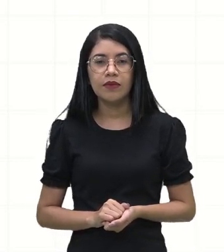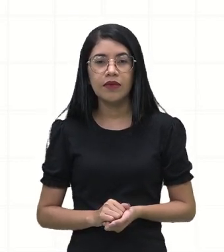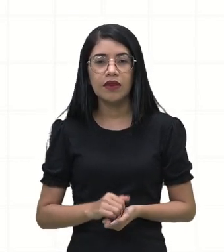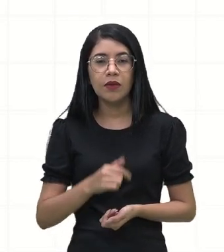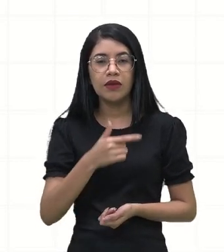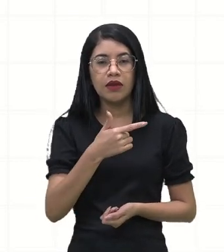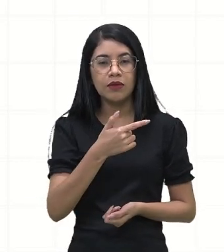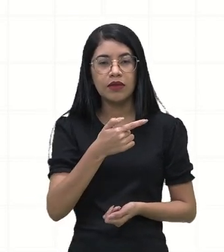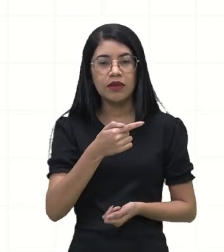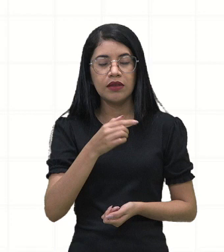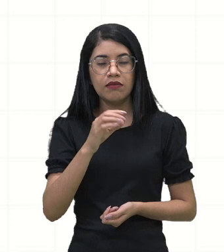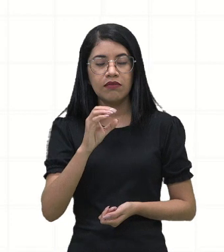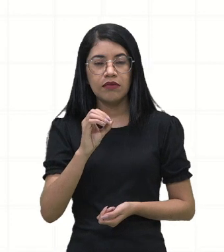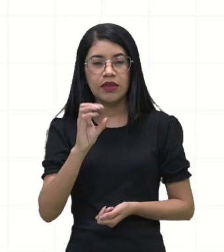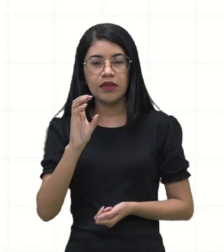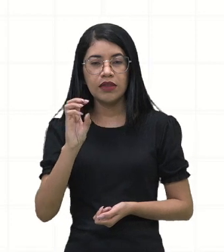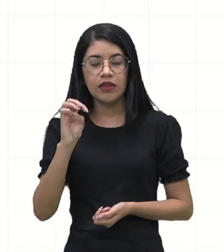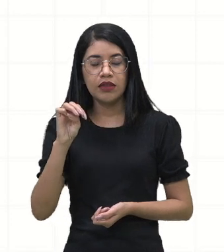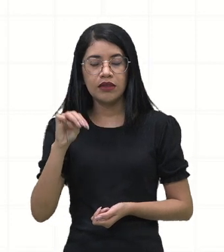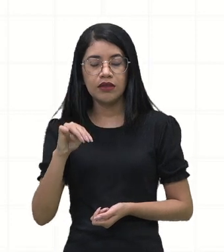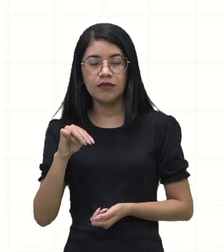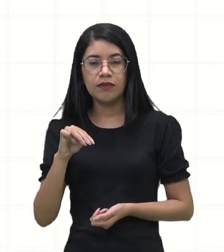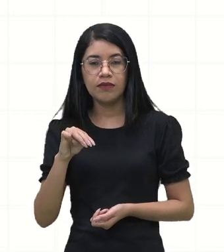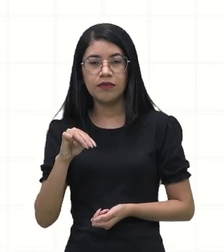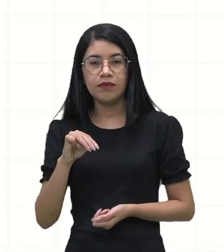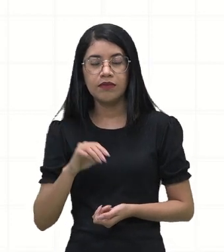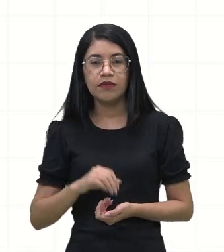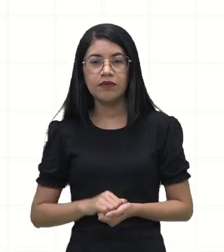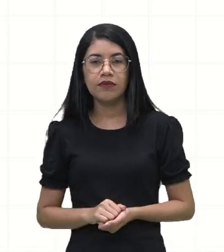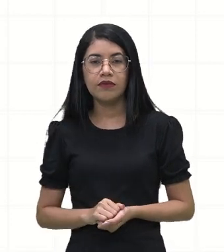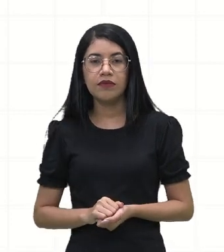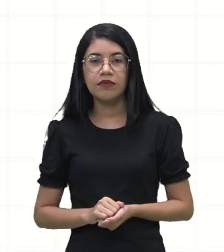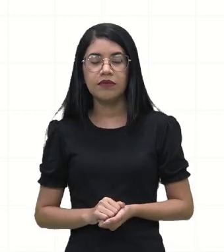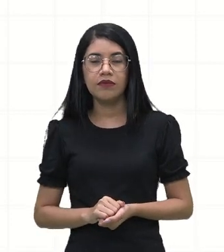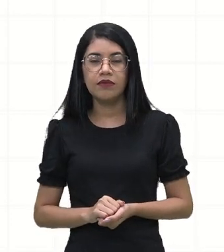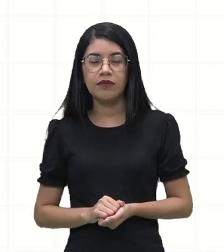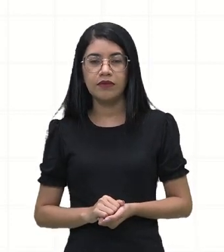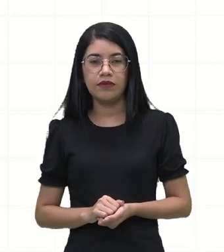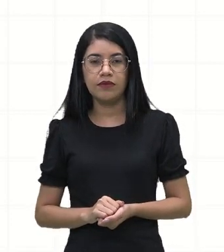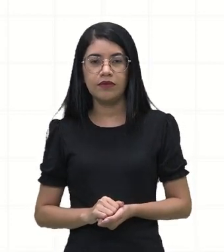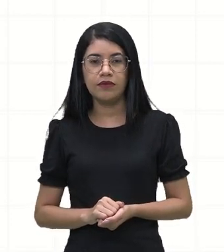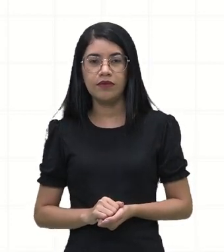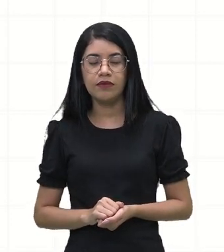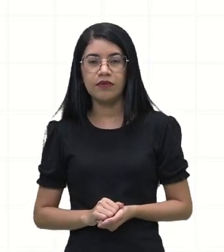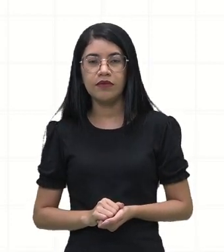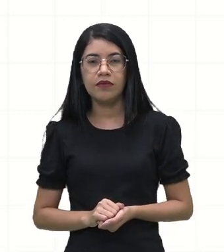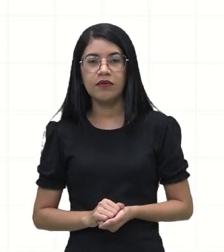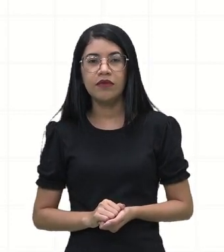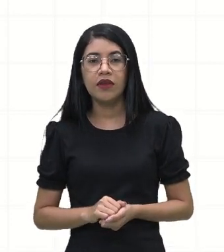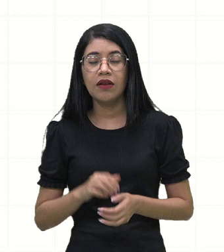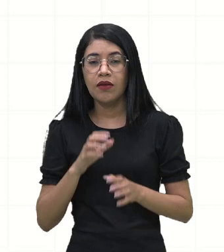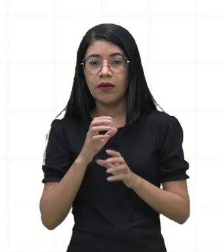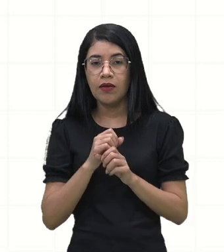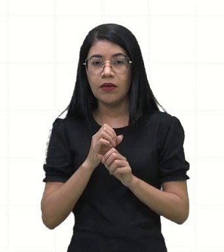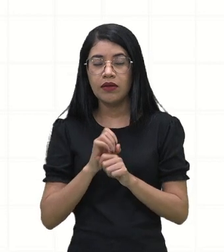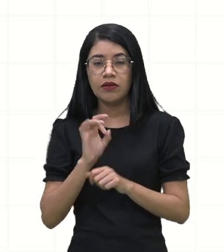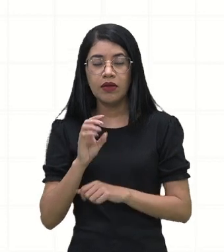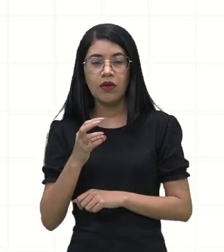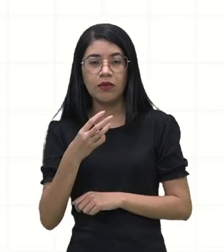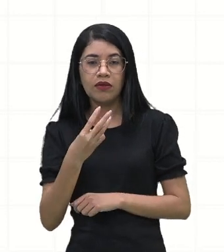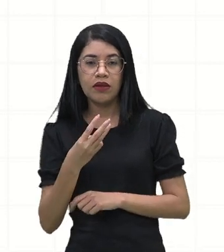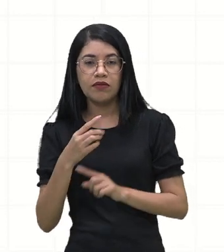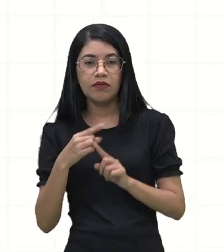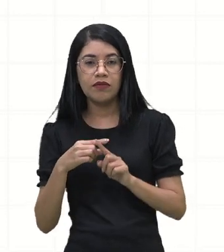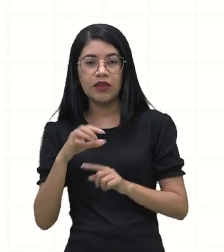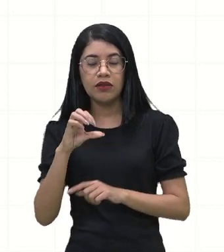270 centímetros, tá? Aqui eu considerei somente o 3, né? Se vou